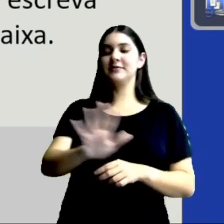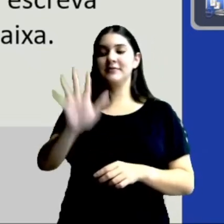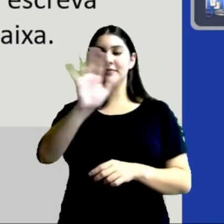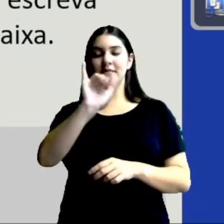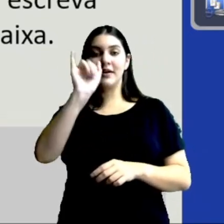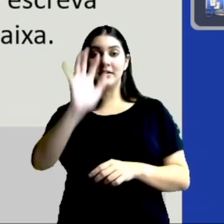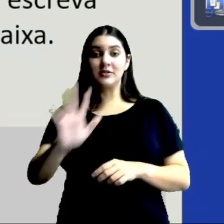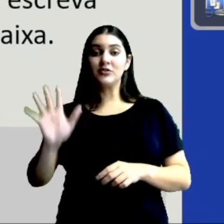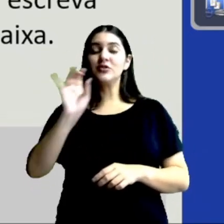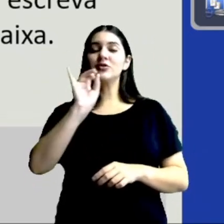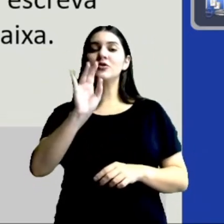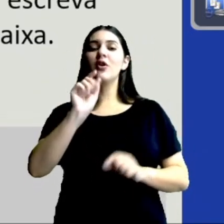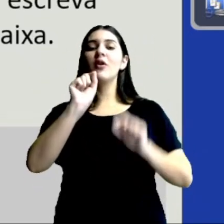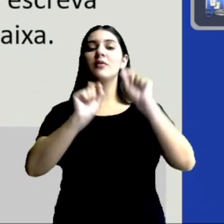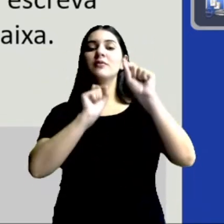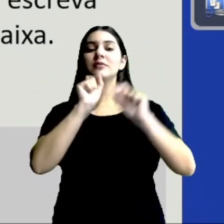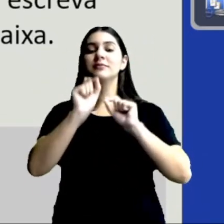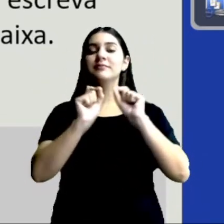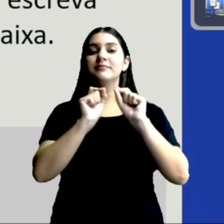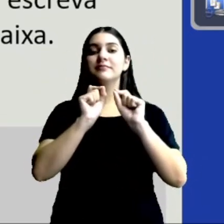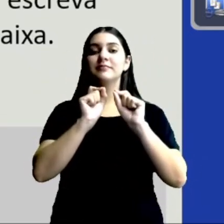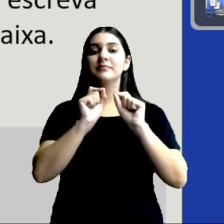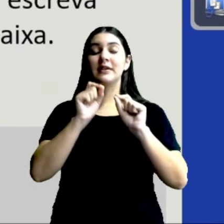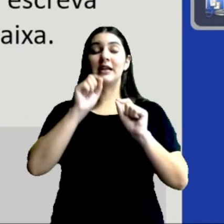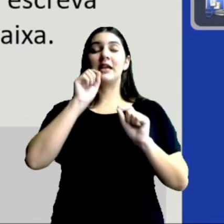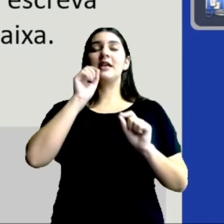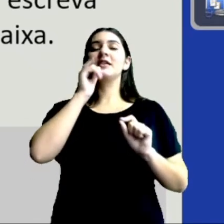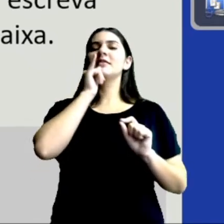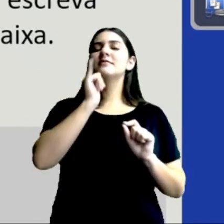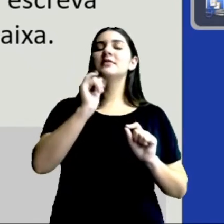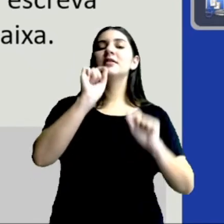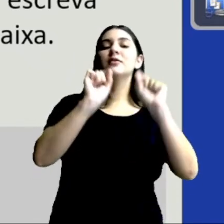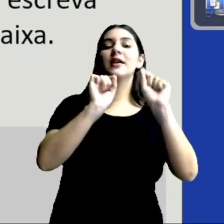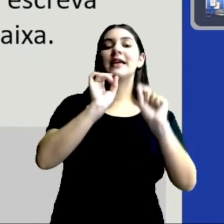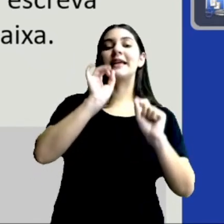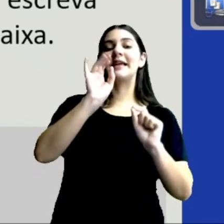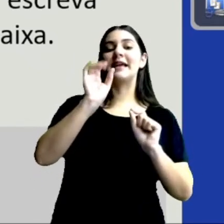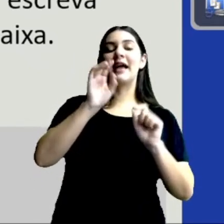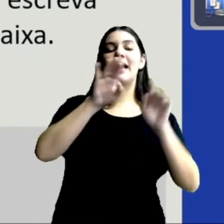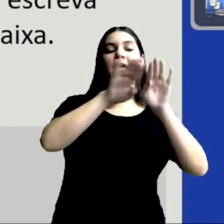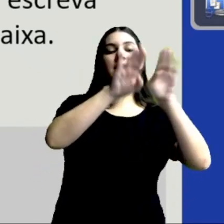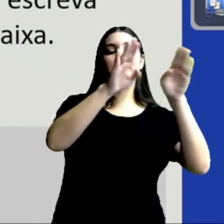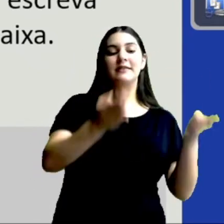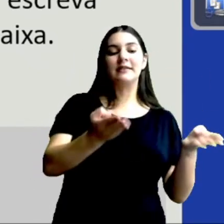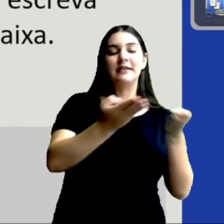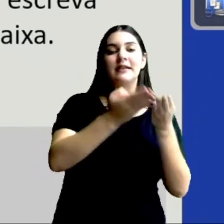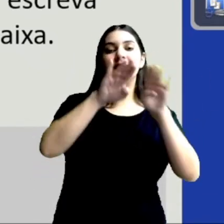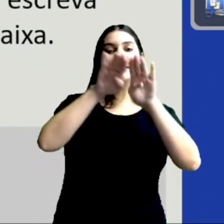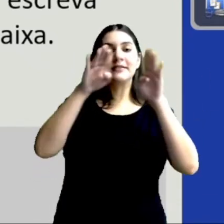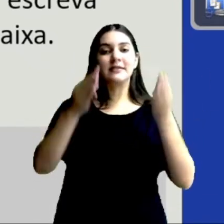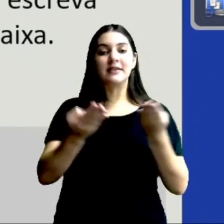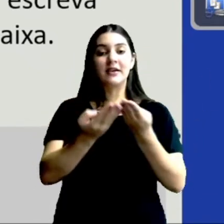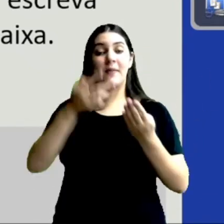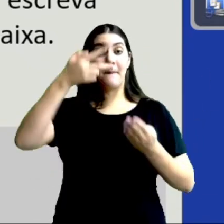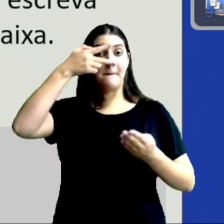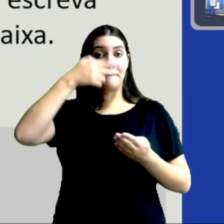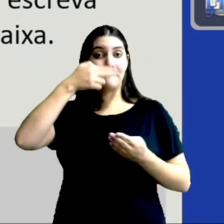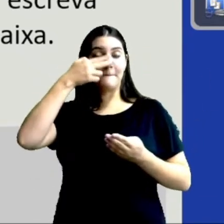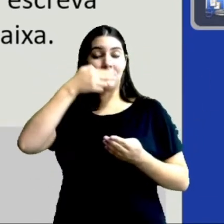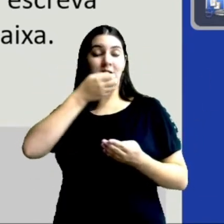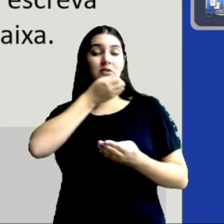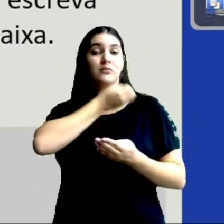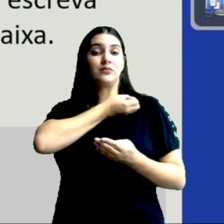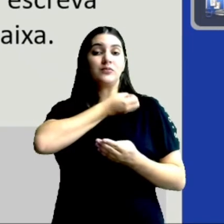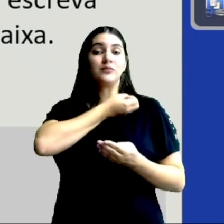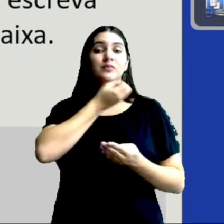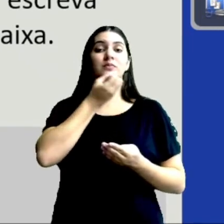é? Só que foi dito que cada caixinha dessa vem com a mesma quantidade de canetas, tá?